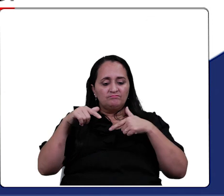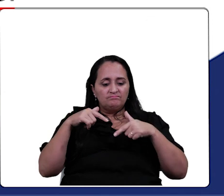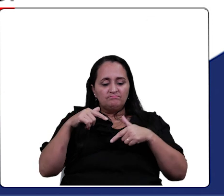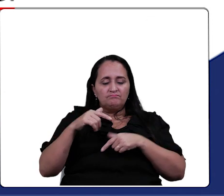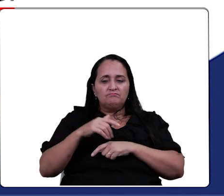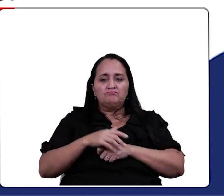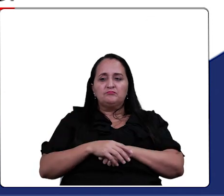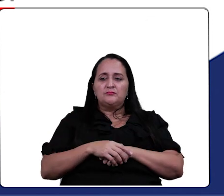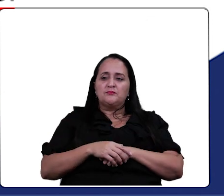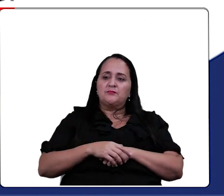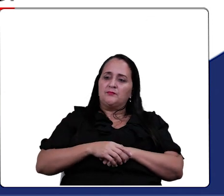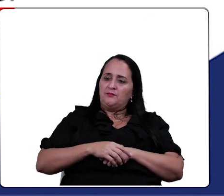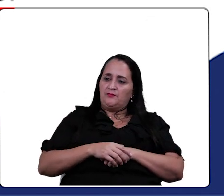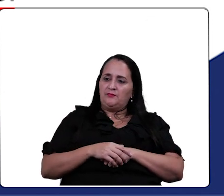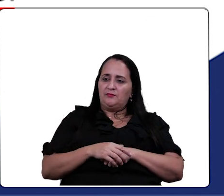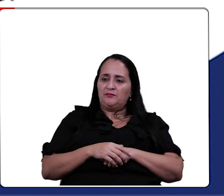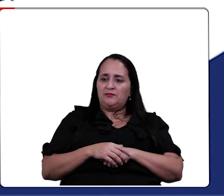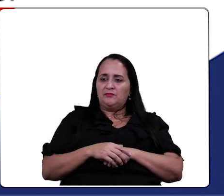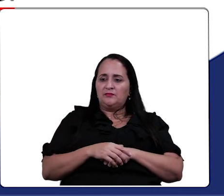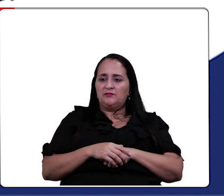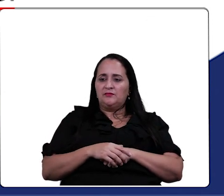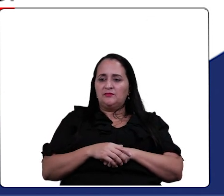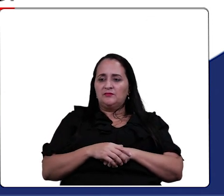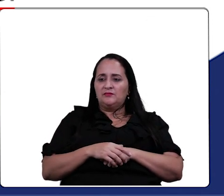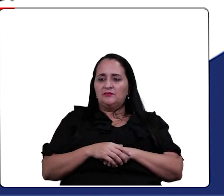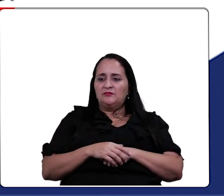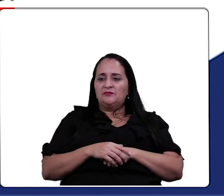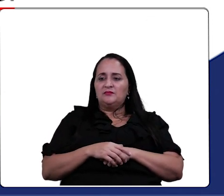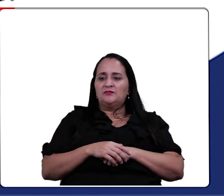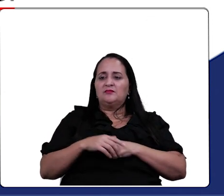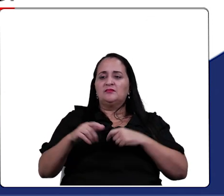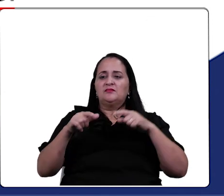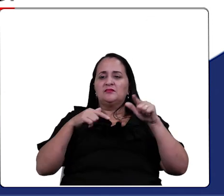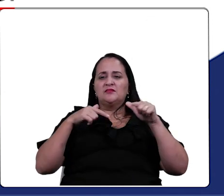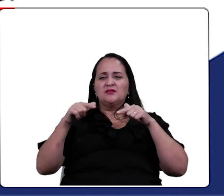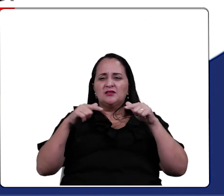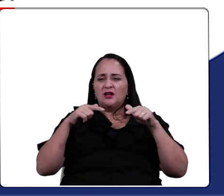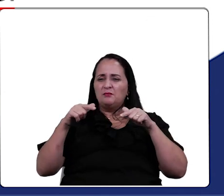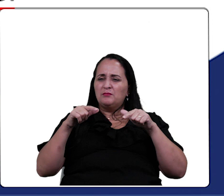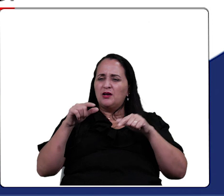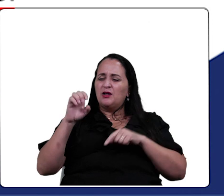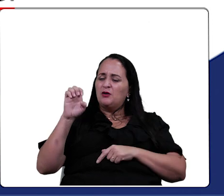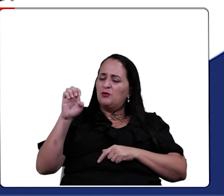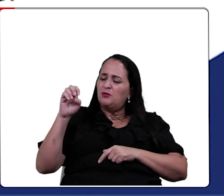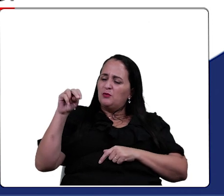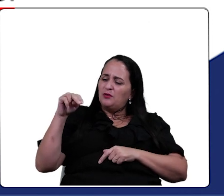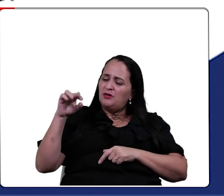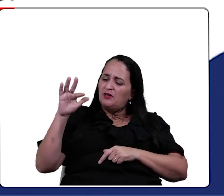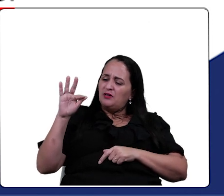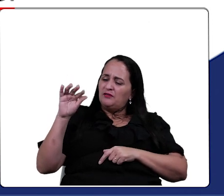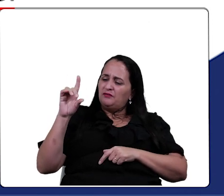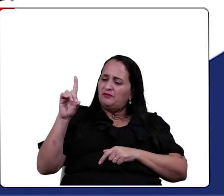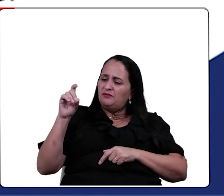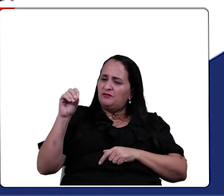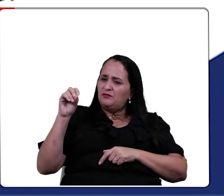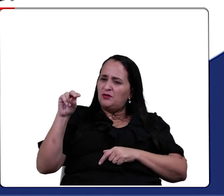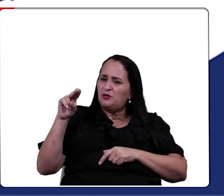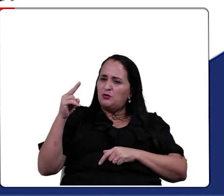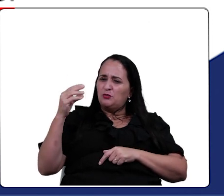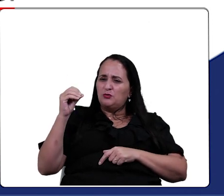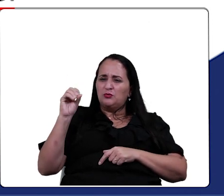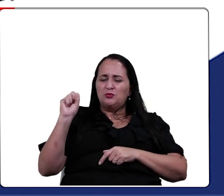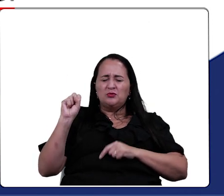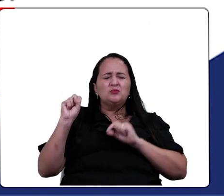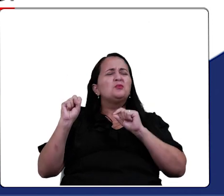trabalhando. Opa, trabalhos enfadonhos. O que é enfadonhos? Preciso de